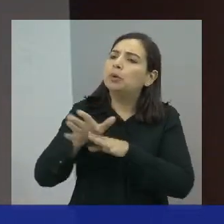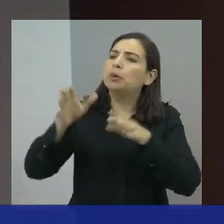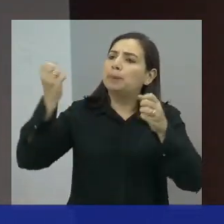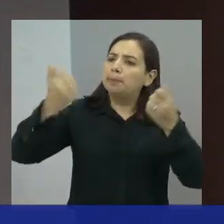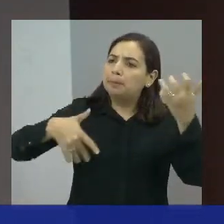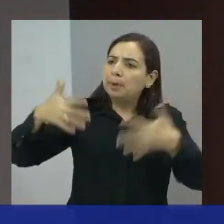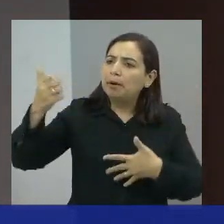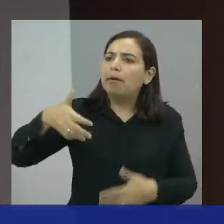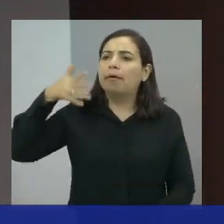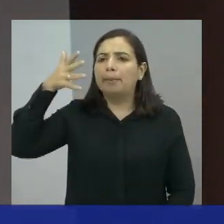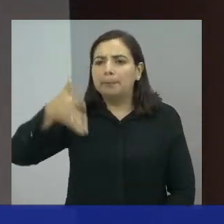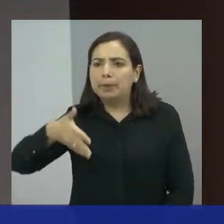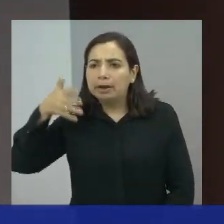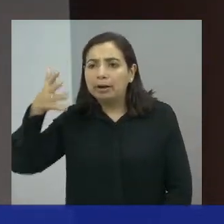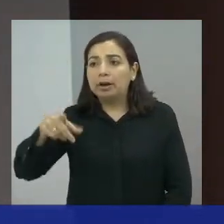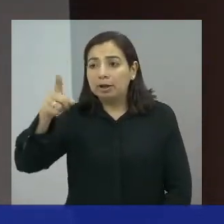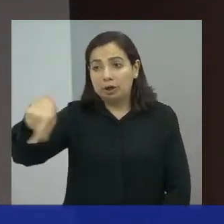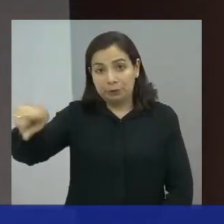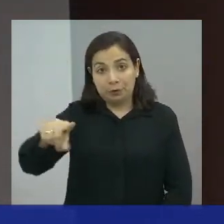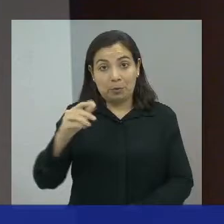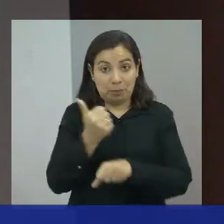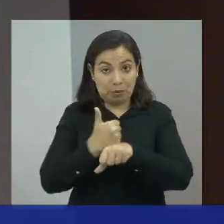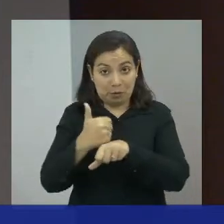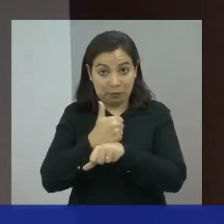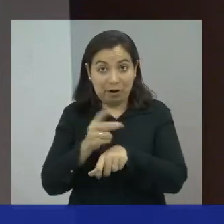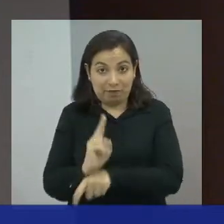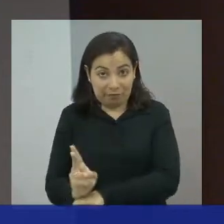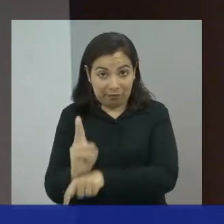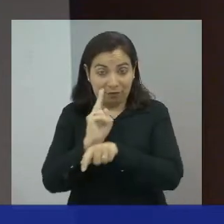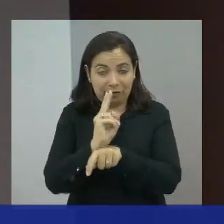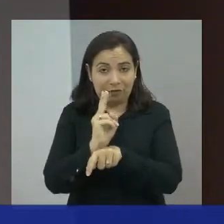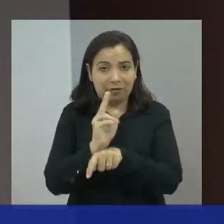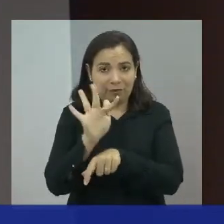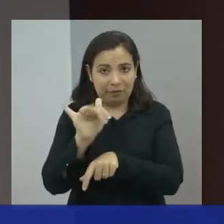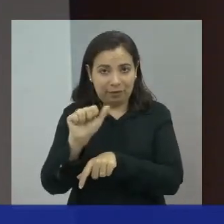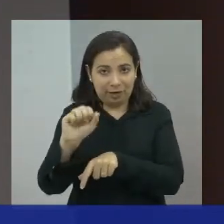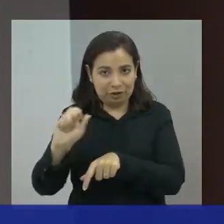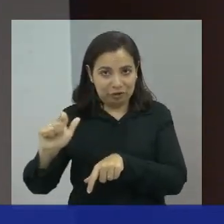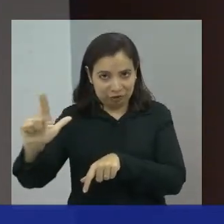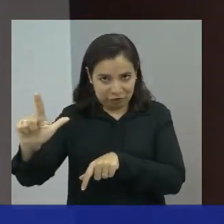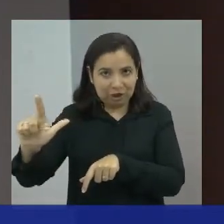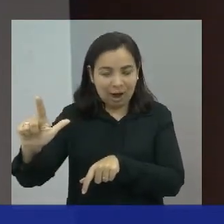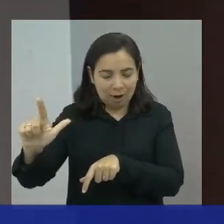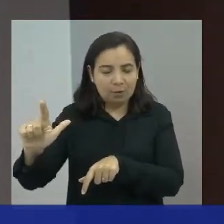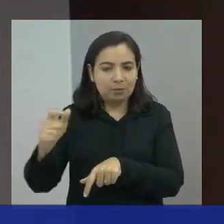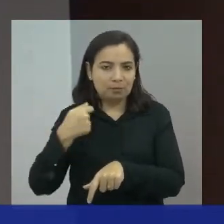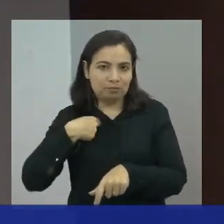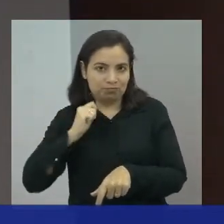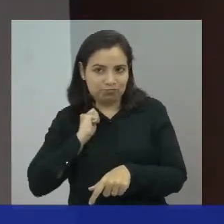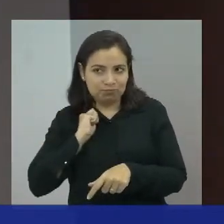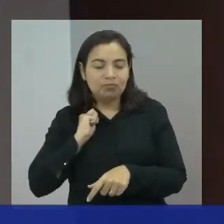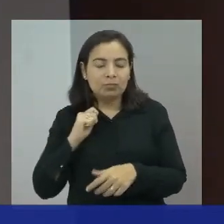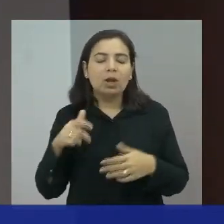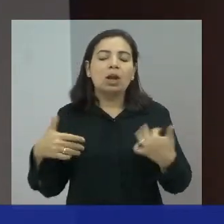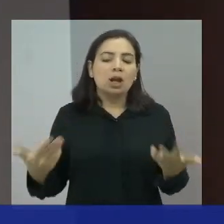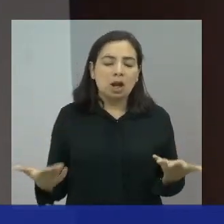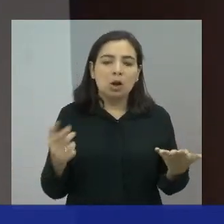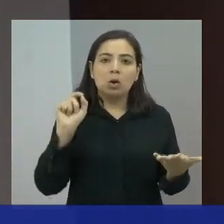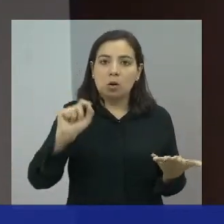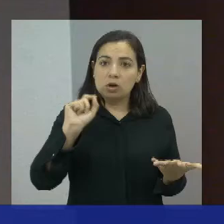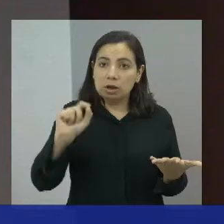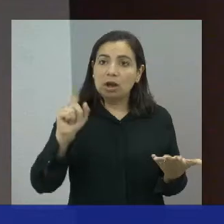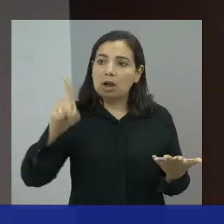essa. Sempre foi de uma fiscalização compreensiva, que veja,